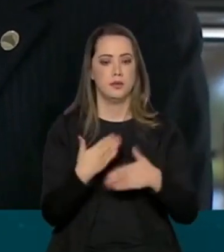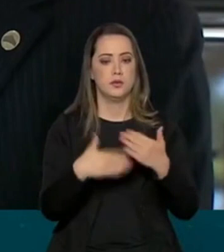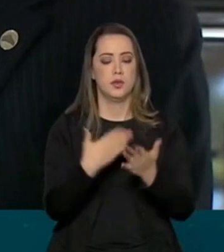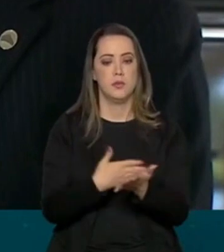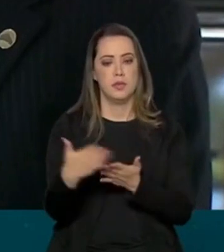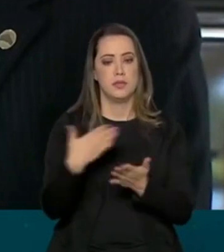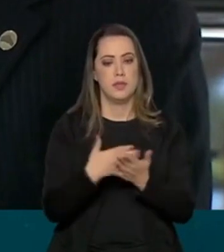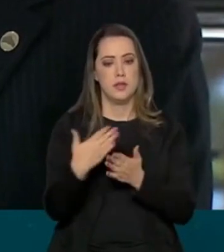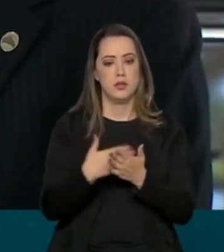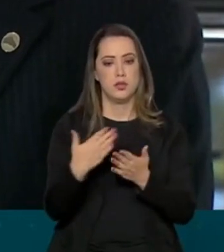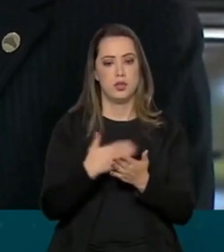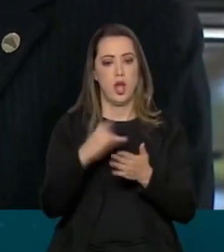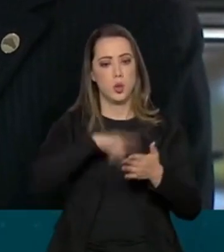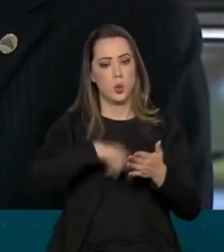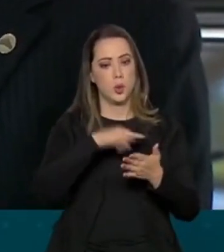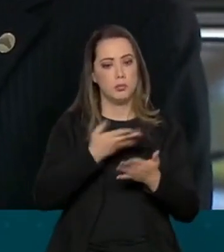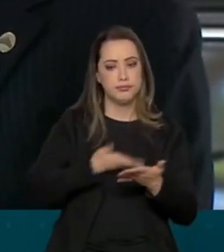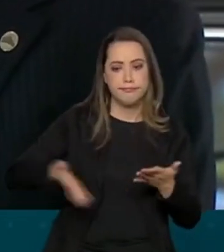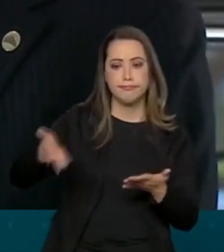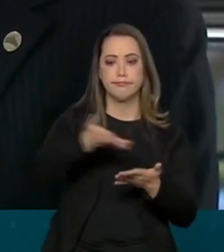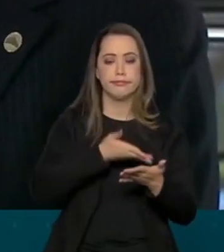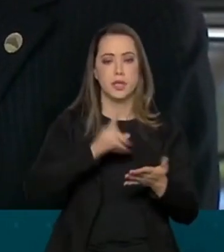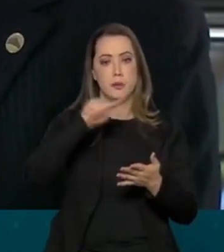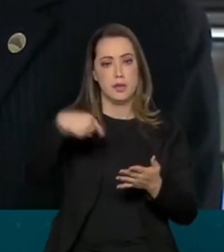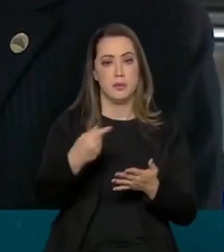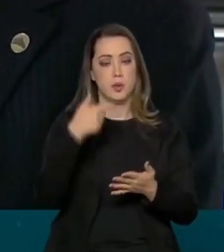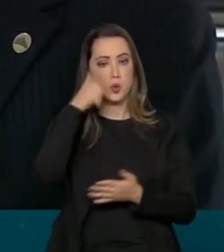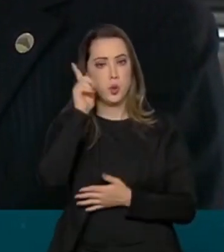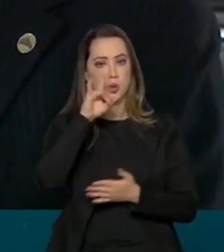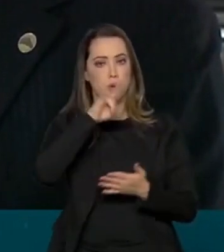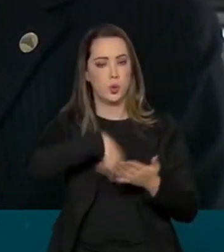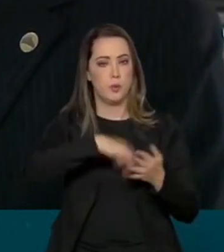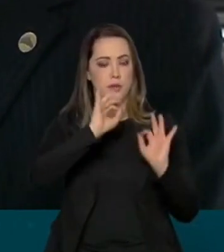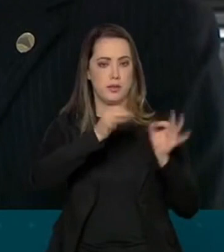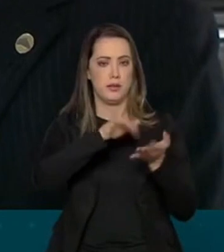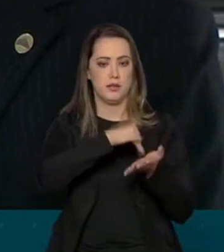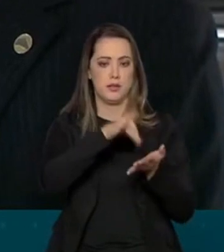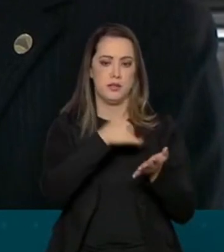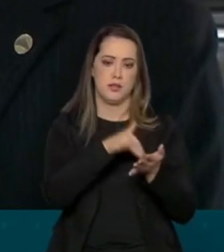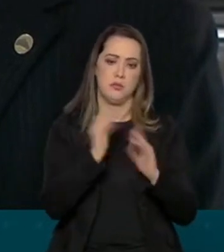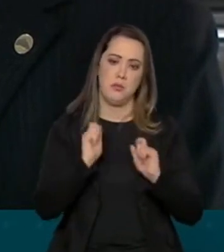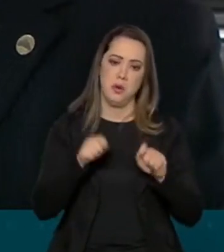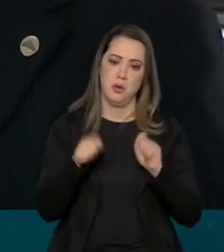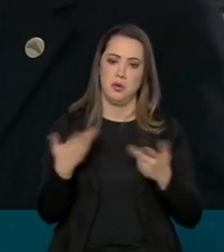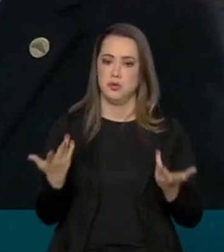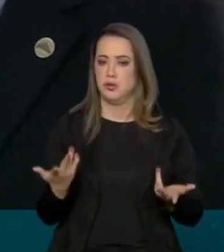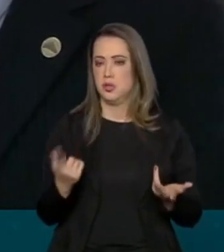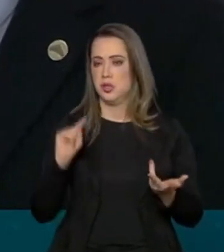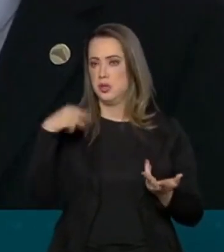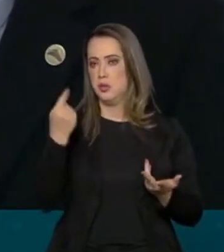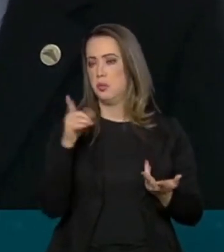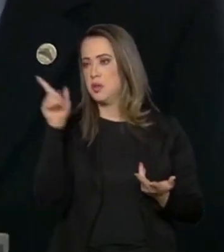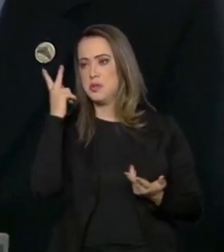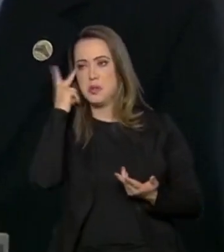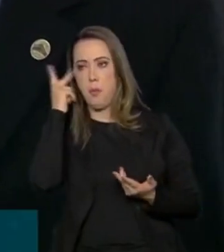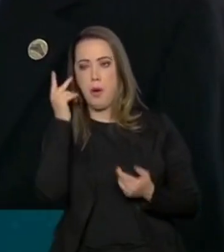trocar já os documentos com a Anvisa para depois ter o protocolo pronto ontem. Do meu ponto de vista, deve ter sido uma coincidência aí que ele apresentou em São